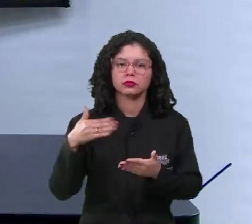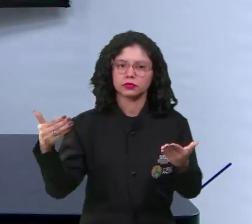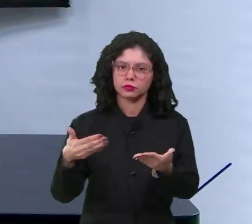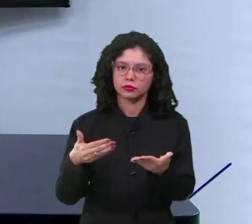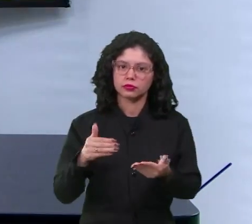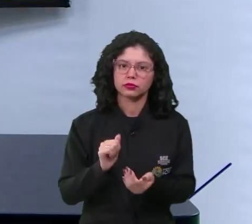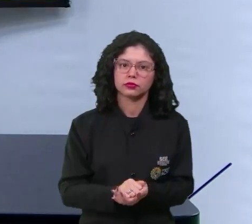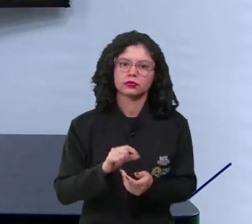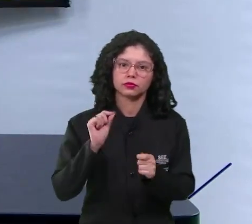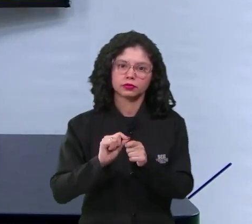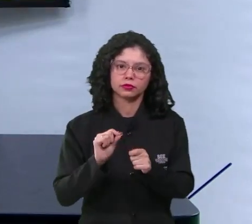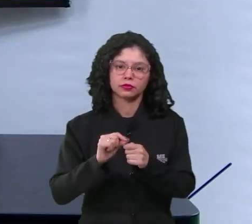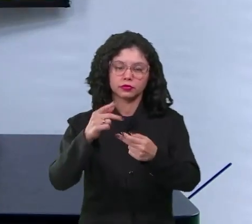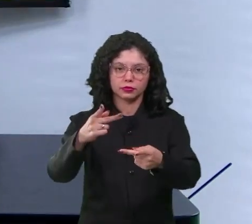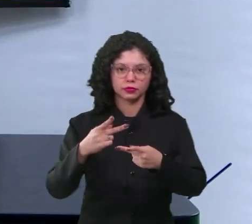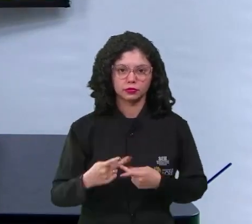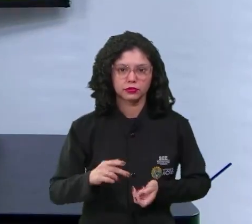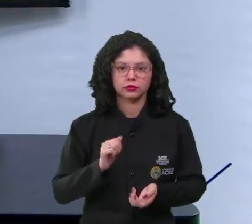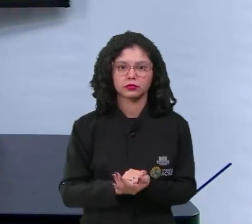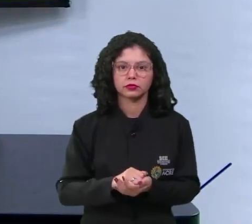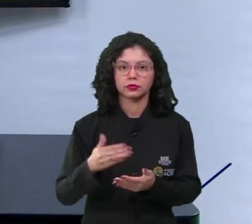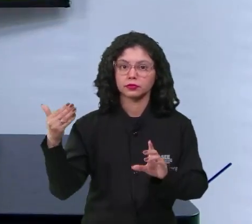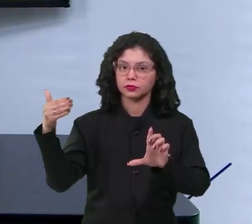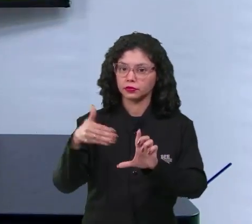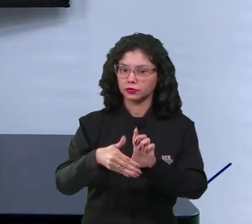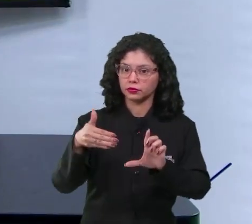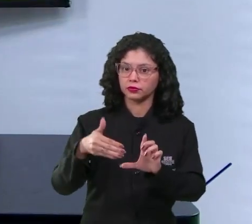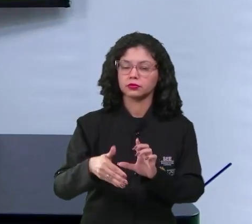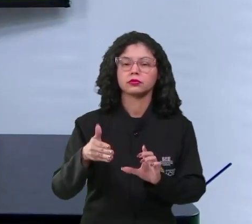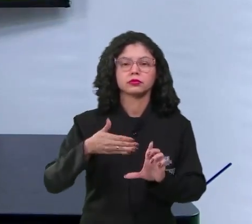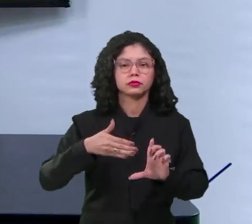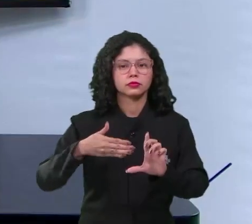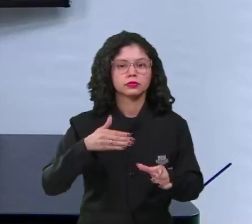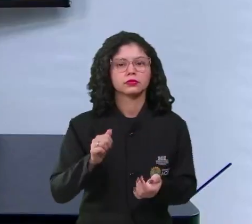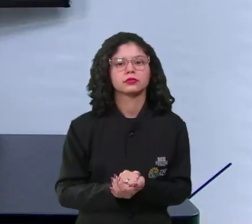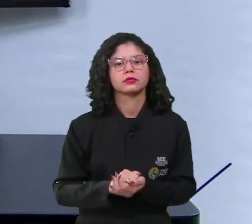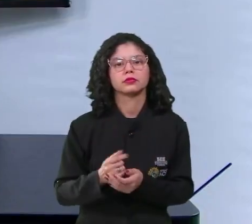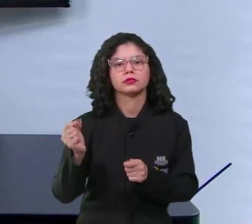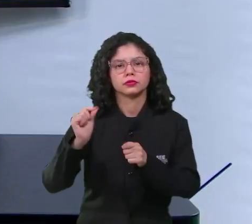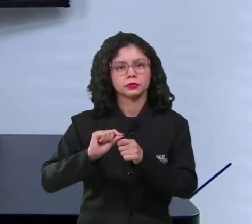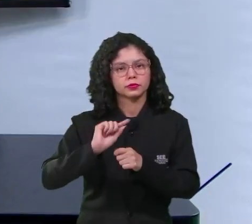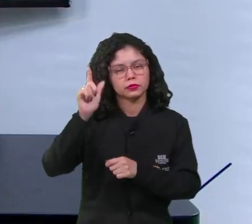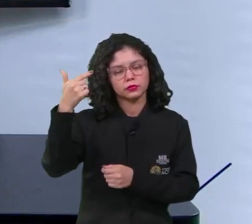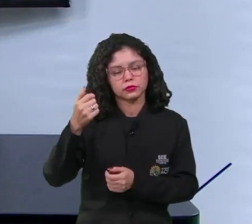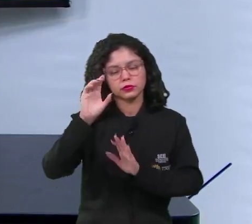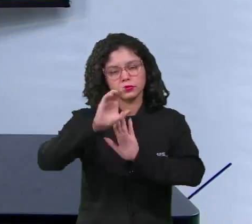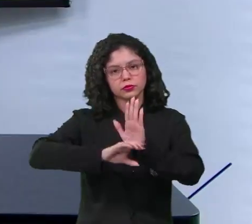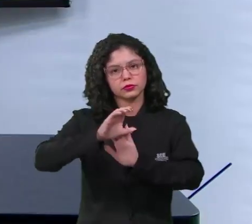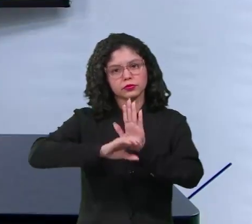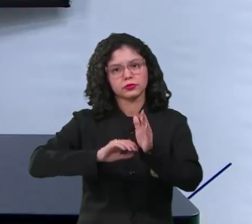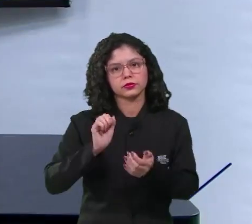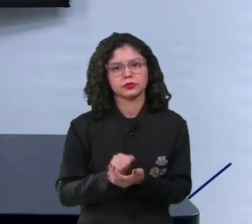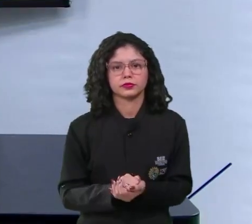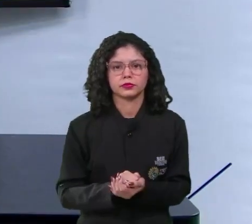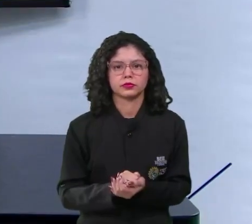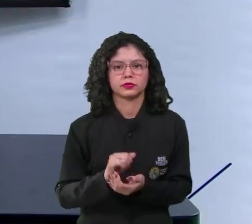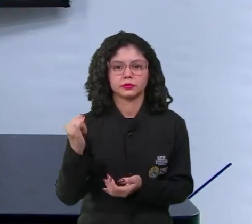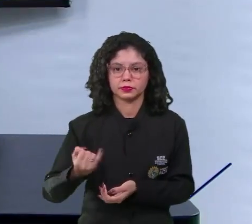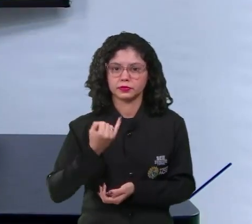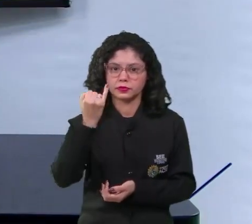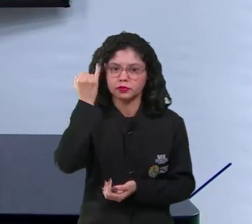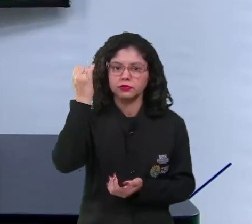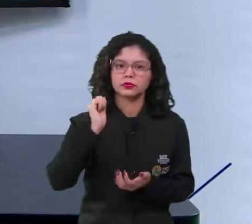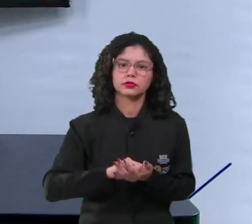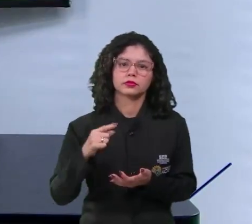aqui, faço o convite para que visitem a plataforma, retomem esse e outros conteúdos que são de vital